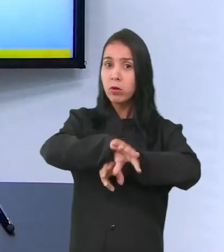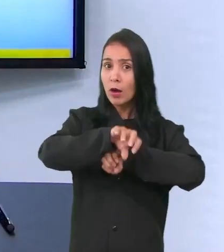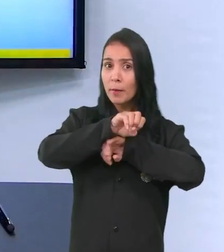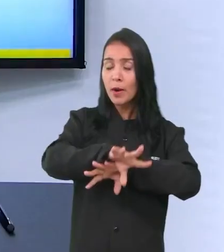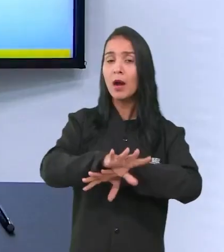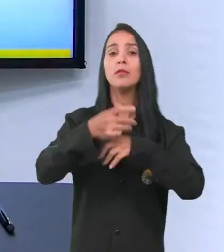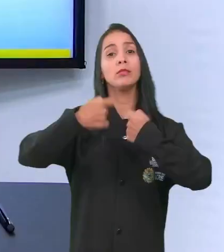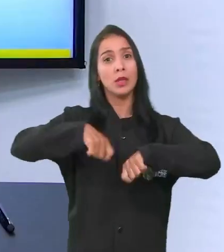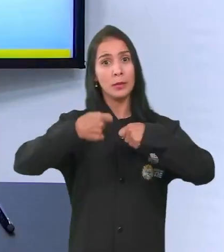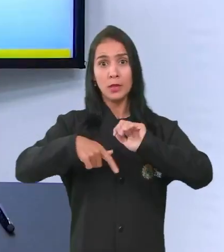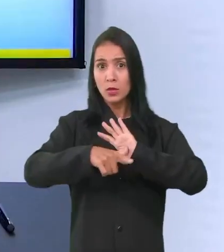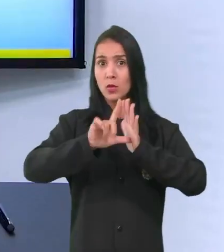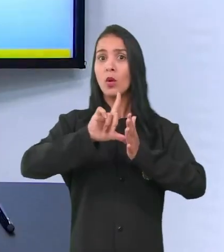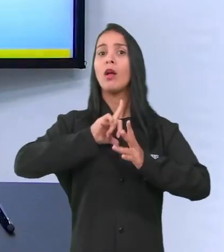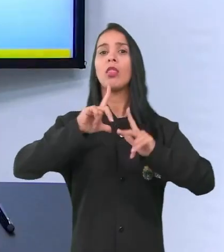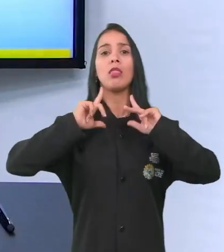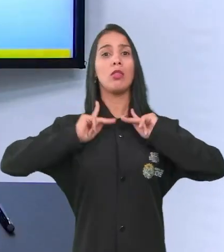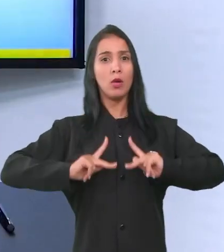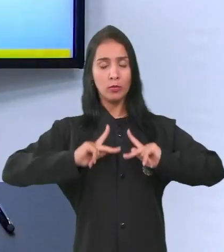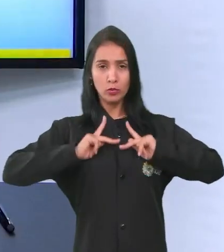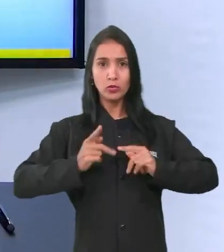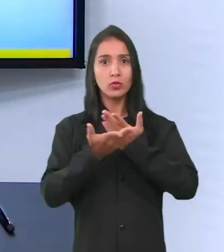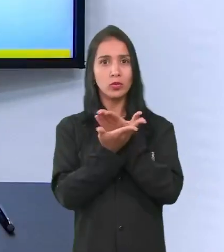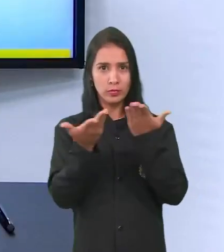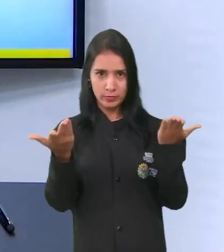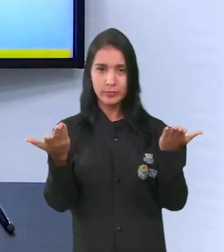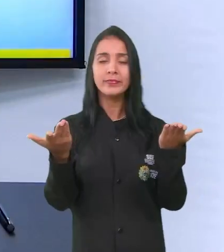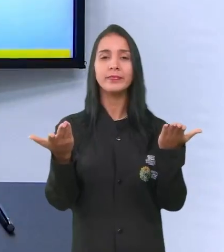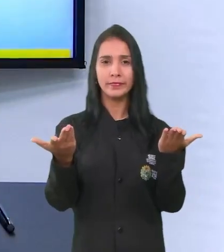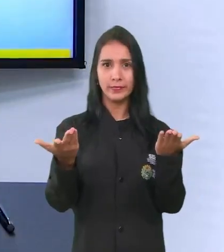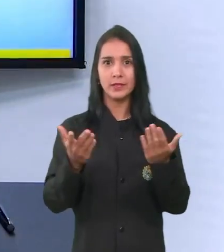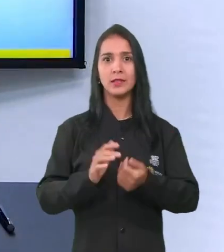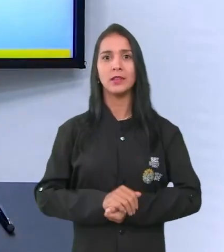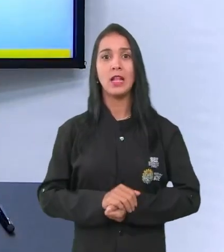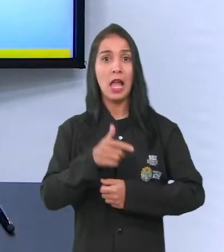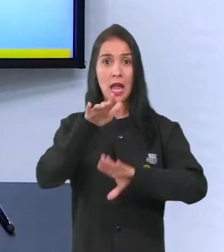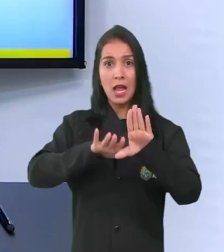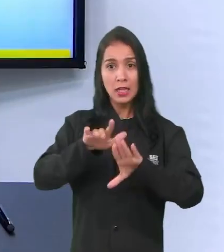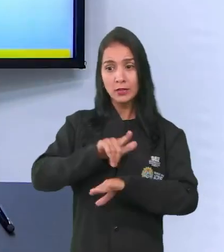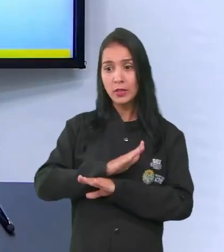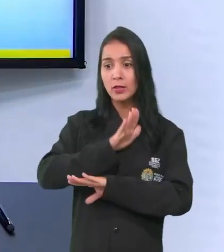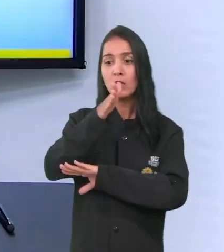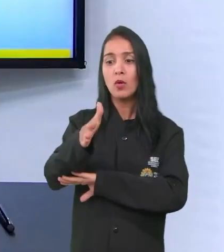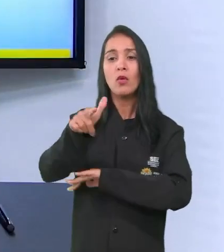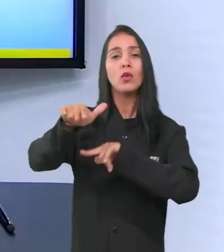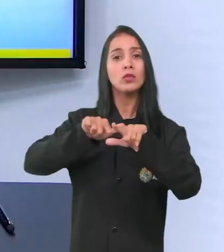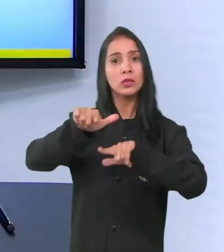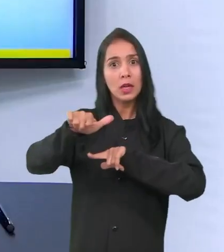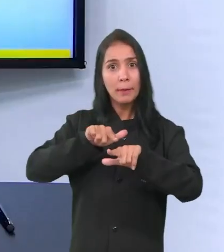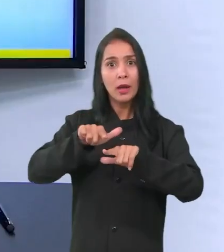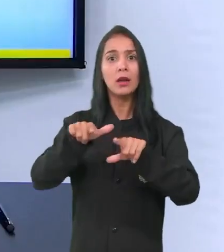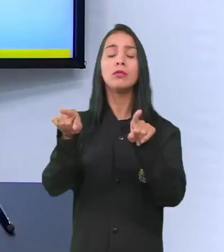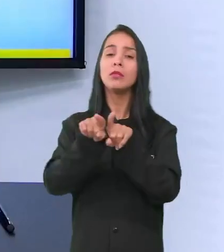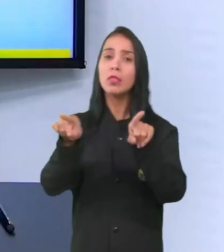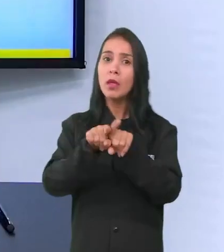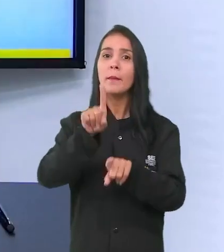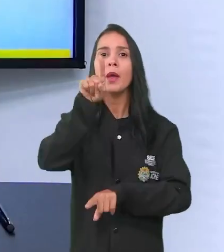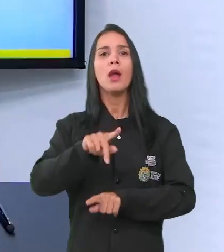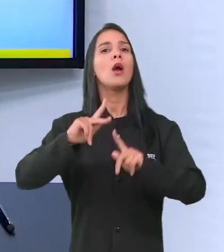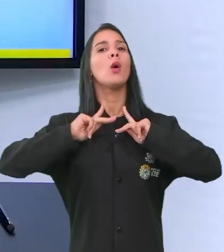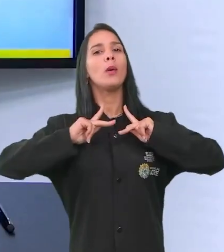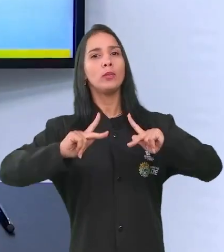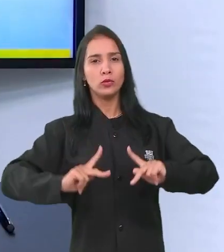de uma postura para com vocês. Para no seu trabalho, você, né, utiliza ali uma postura,